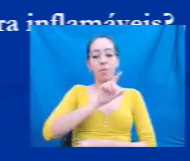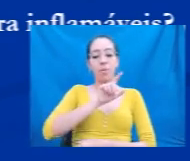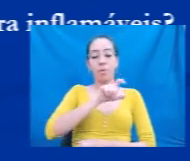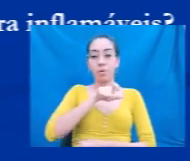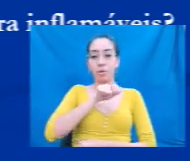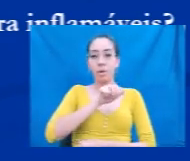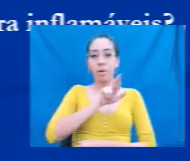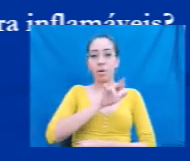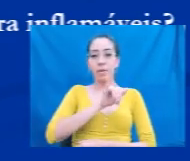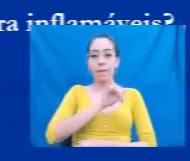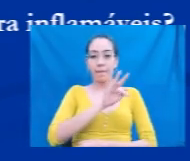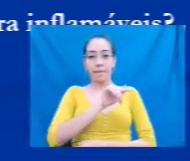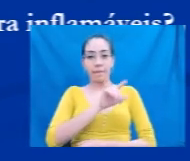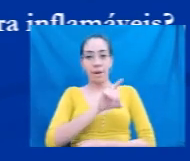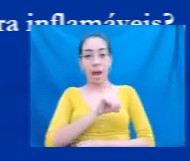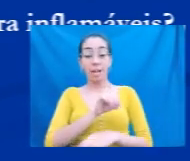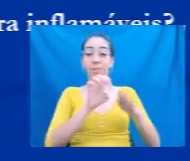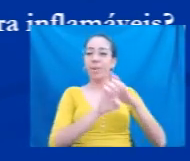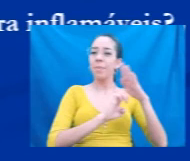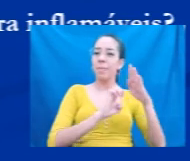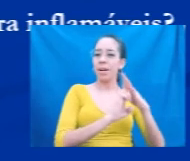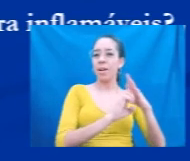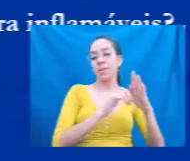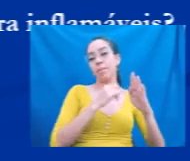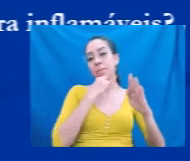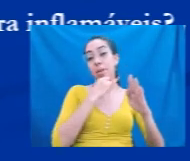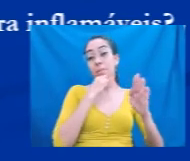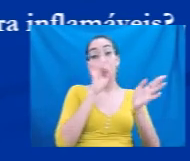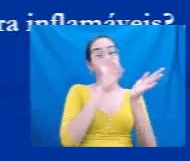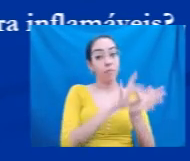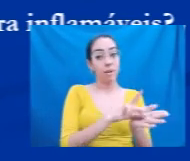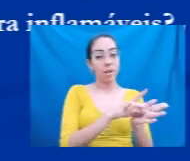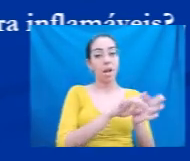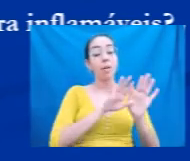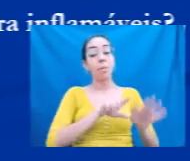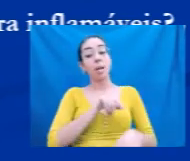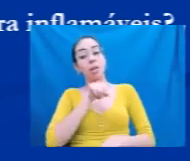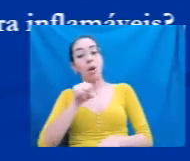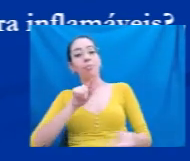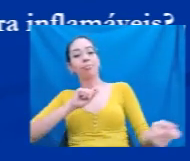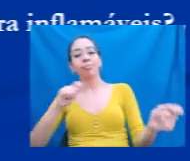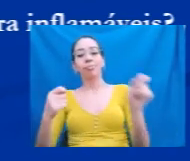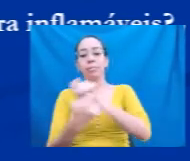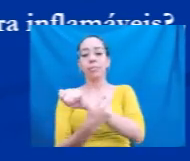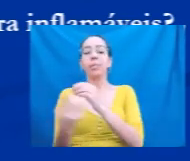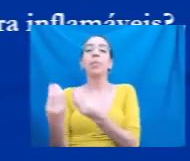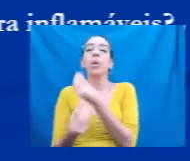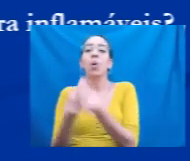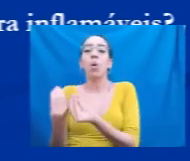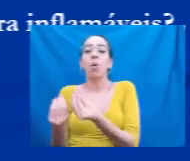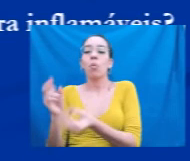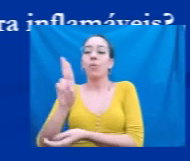dessa logística aqui que eu estou apresentando para vocês, a gente adequa a nossa realidade de laboratório, tá? Se adequa a uma realidade